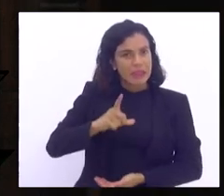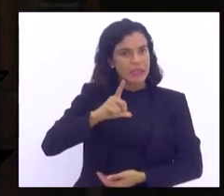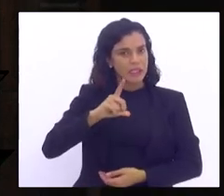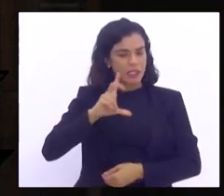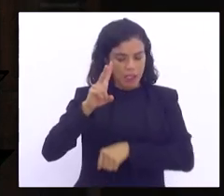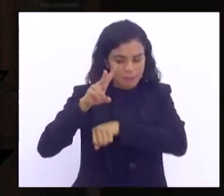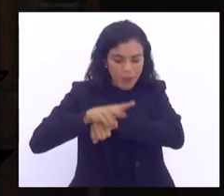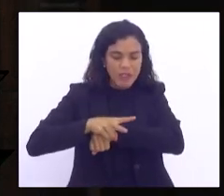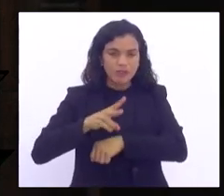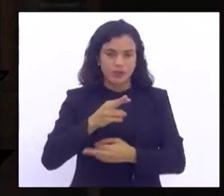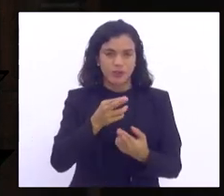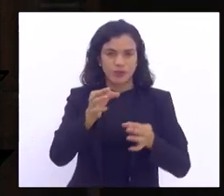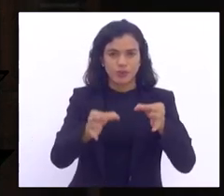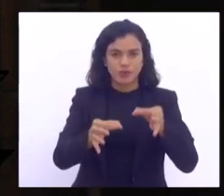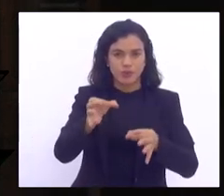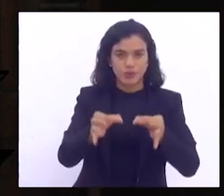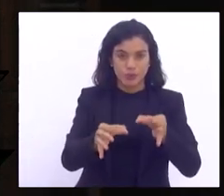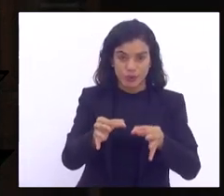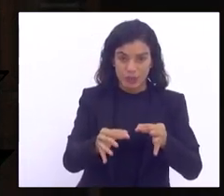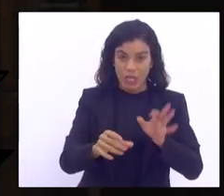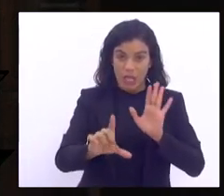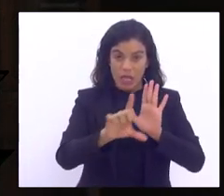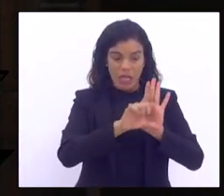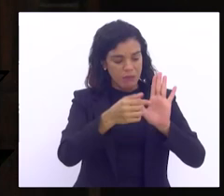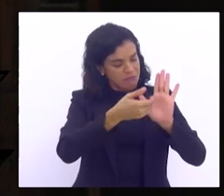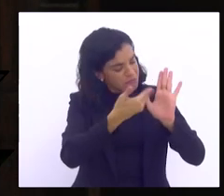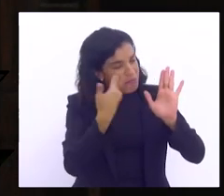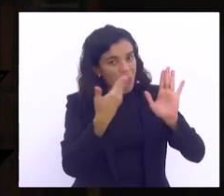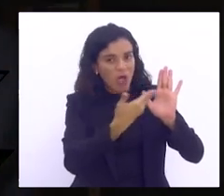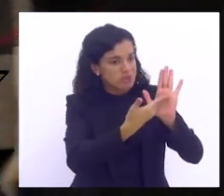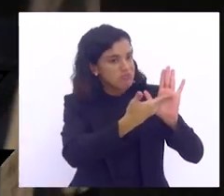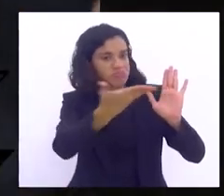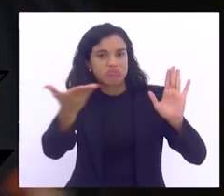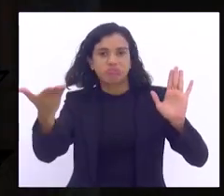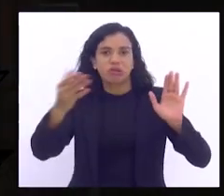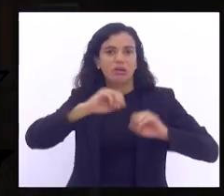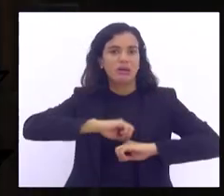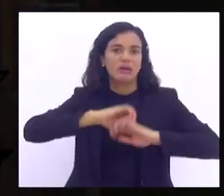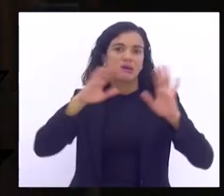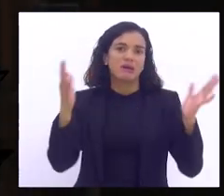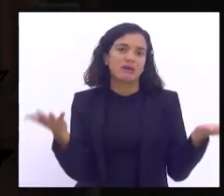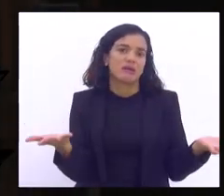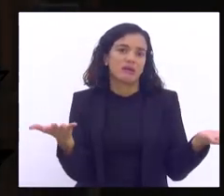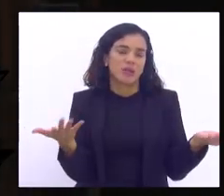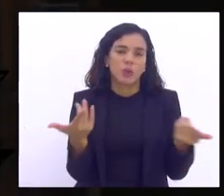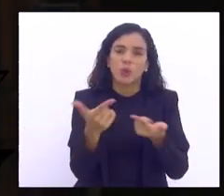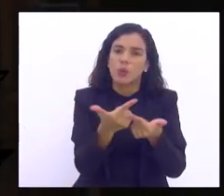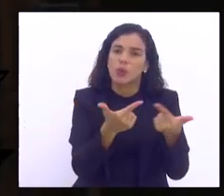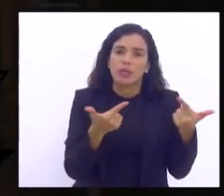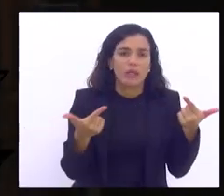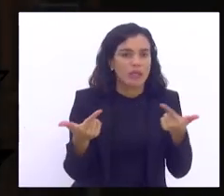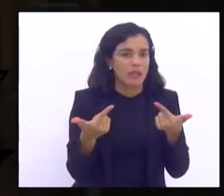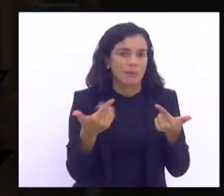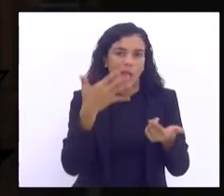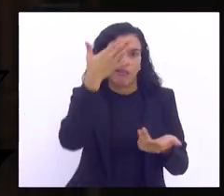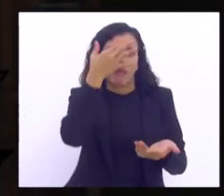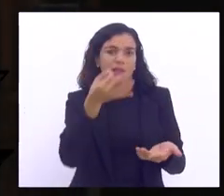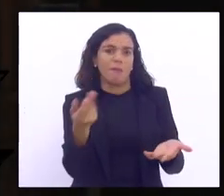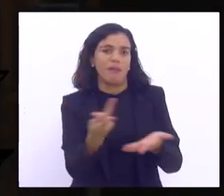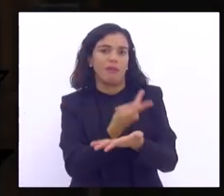jurídica na sua vida. E quando a lei é clara, como é neste caso, não há lugar para